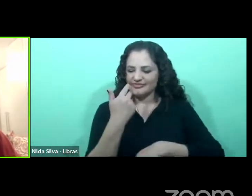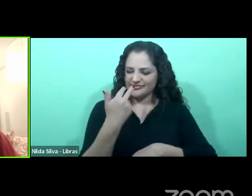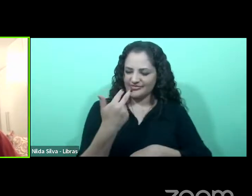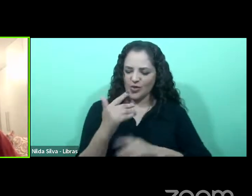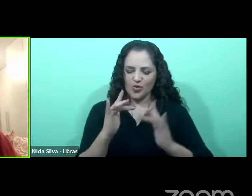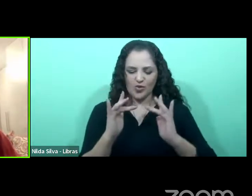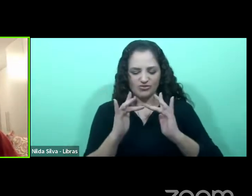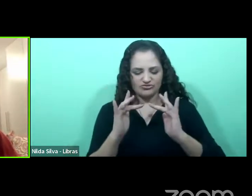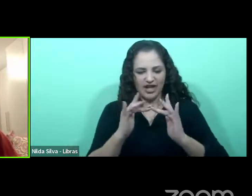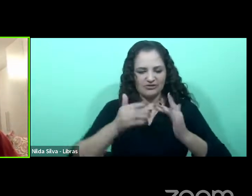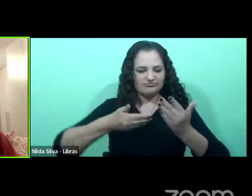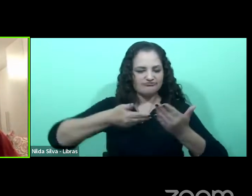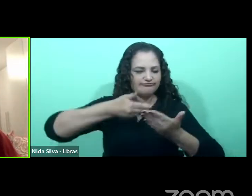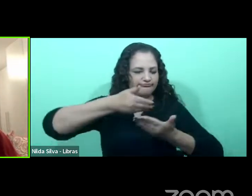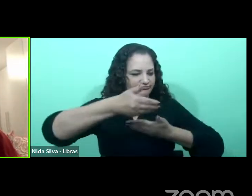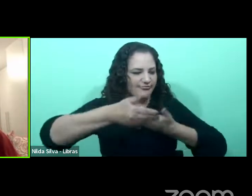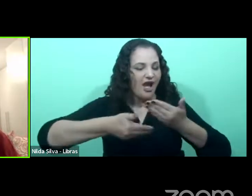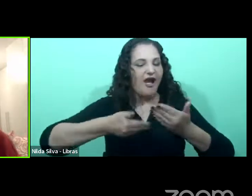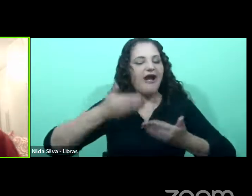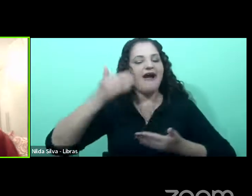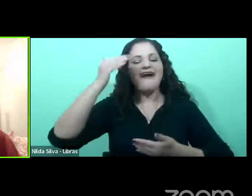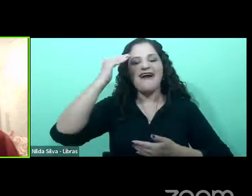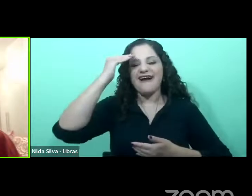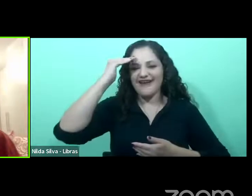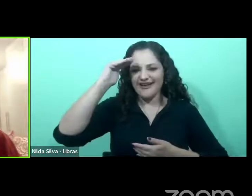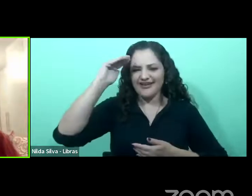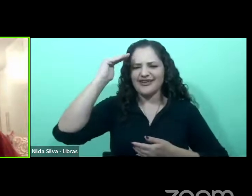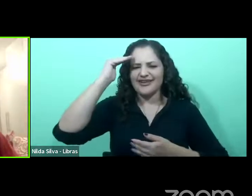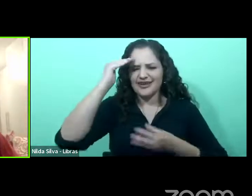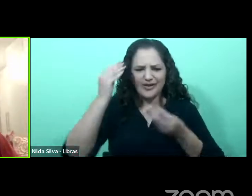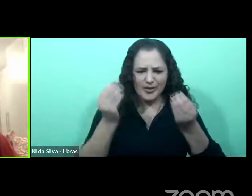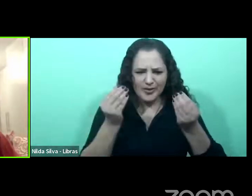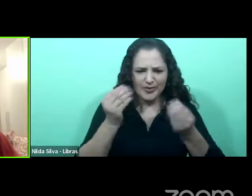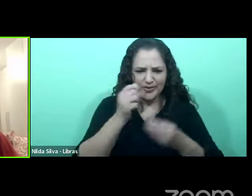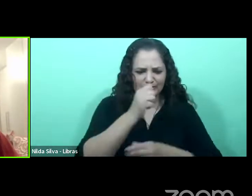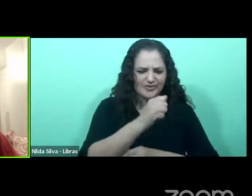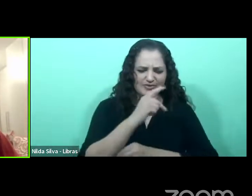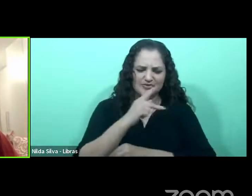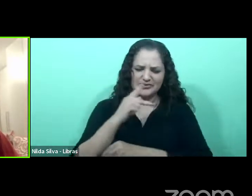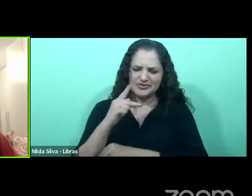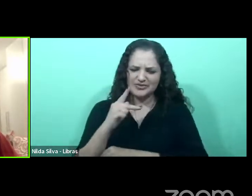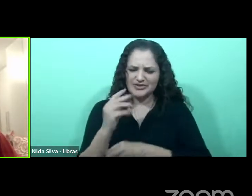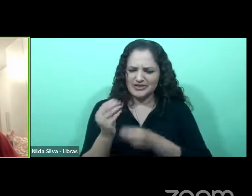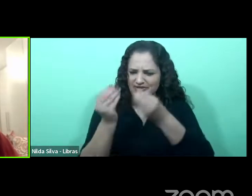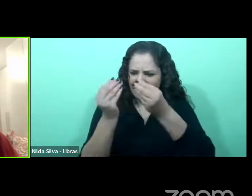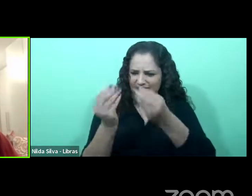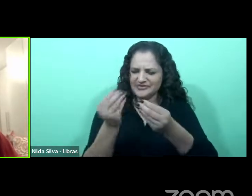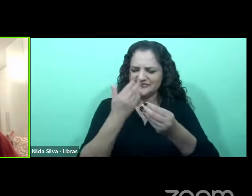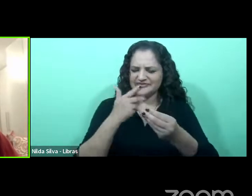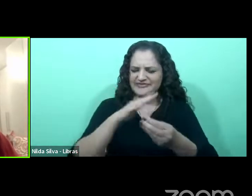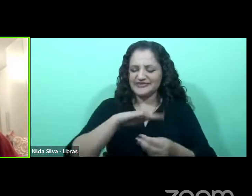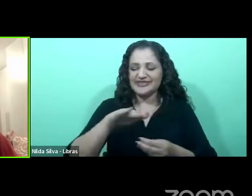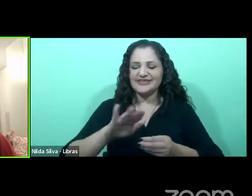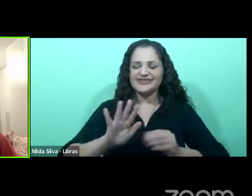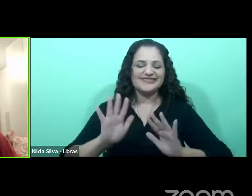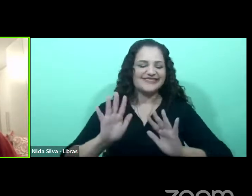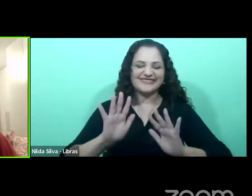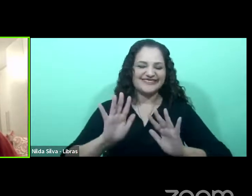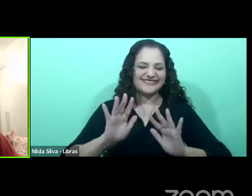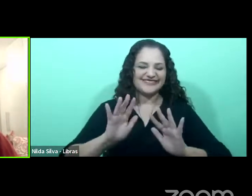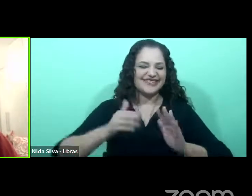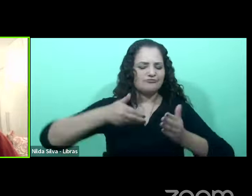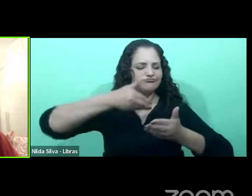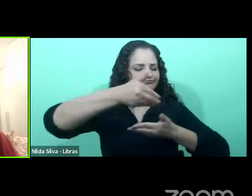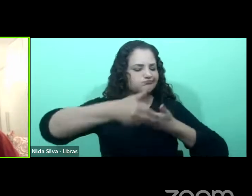pela interação. Não por um aplicativo que vai alfabetizar as crianças, né? Enfim, pela interação, de